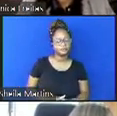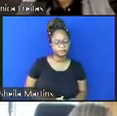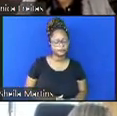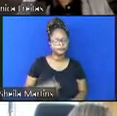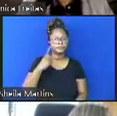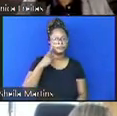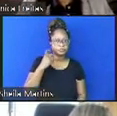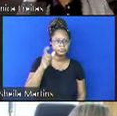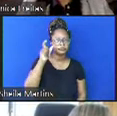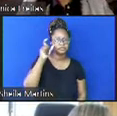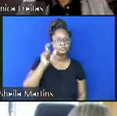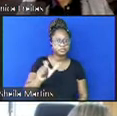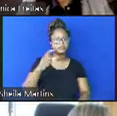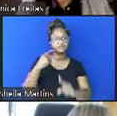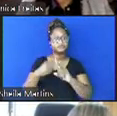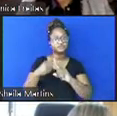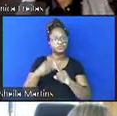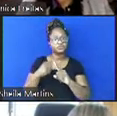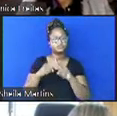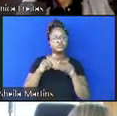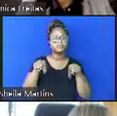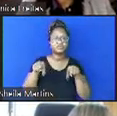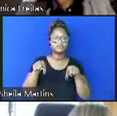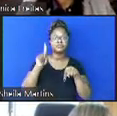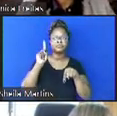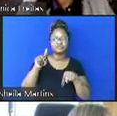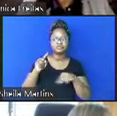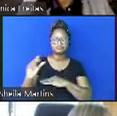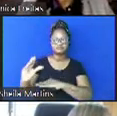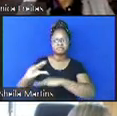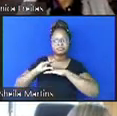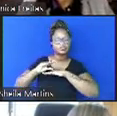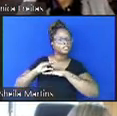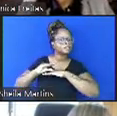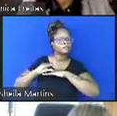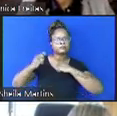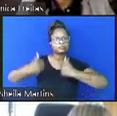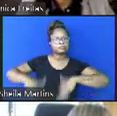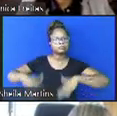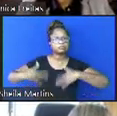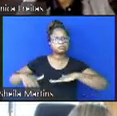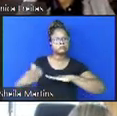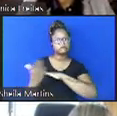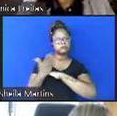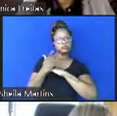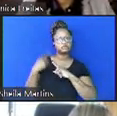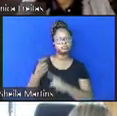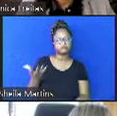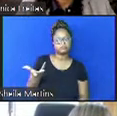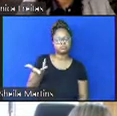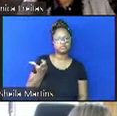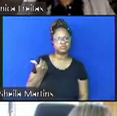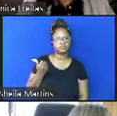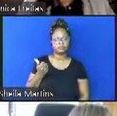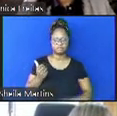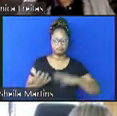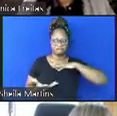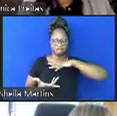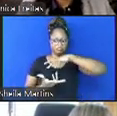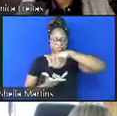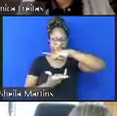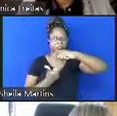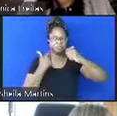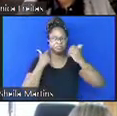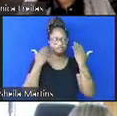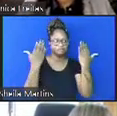justamente esse auxílio tem um impacto grande, né, em termos de excelência, mundialmente falando, né? E depois